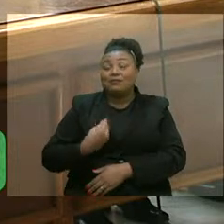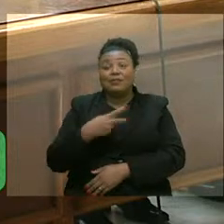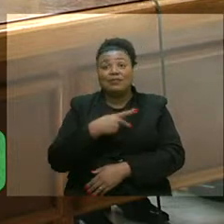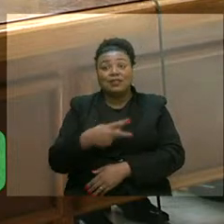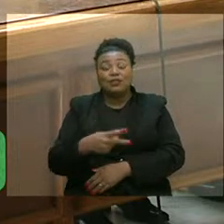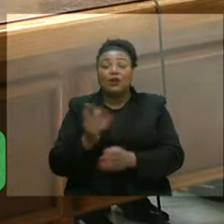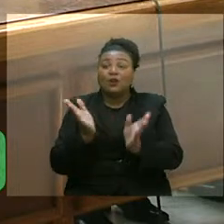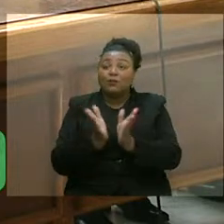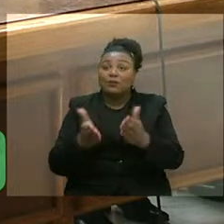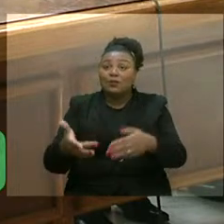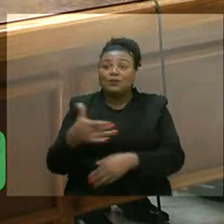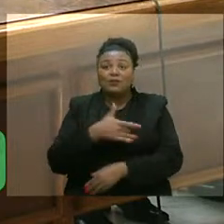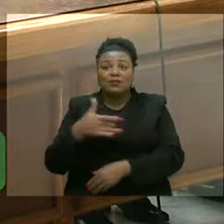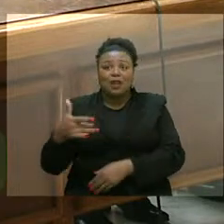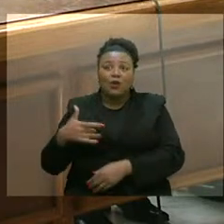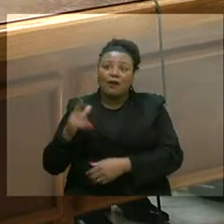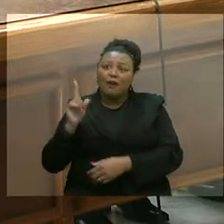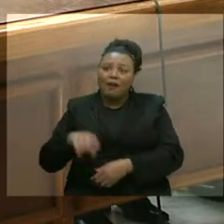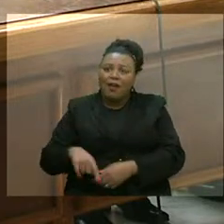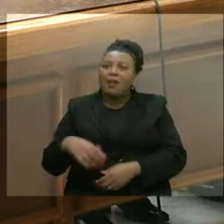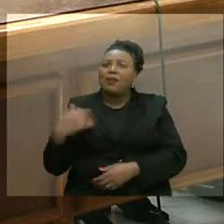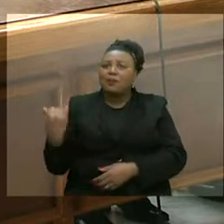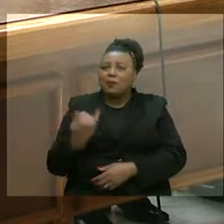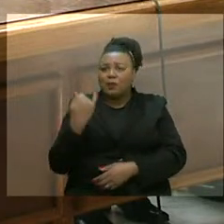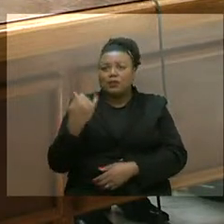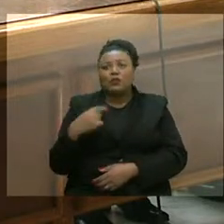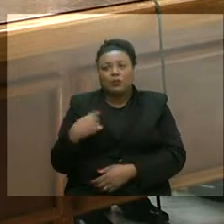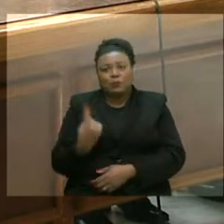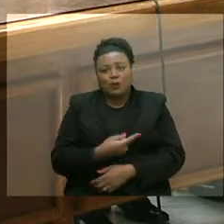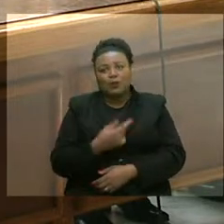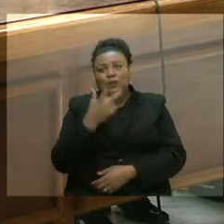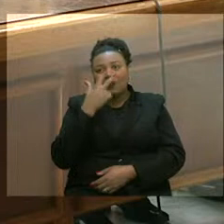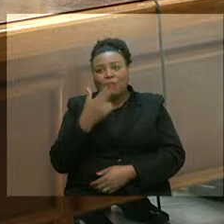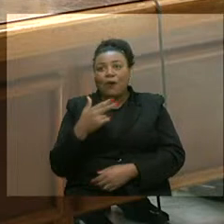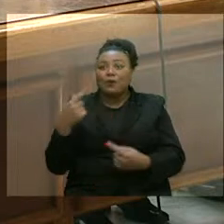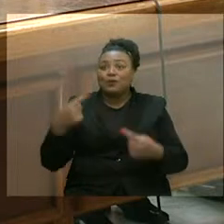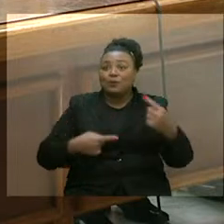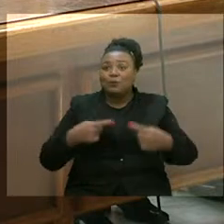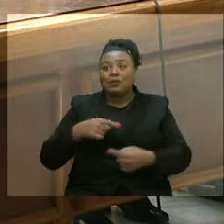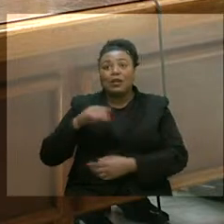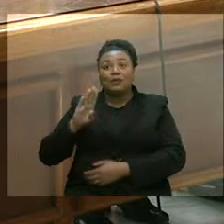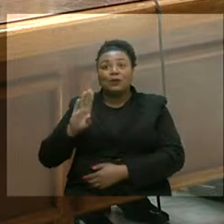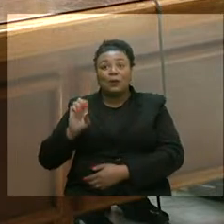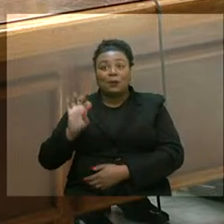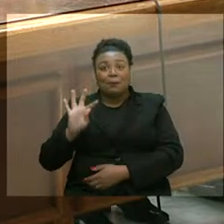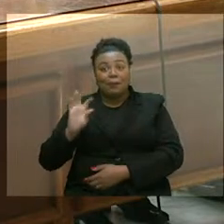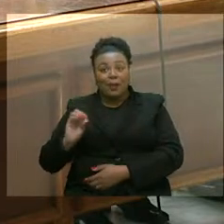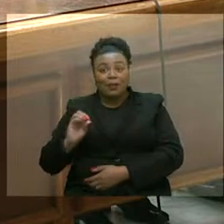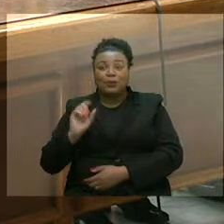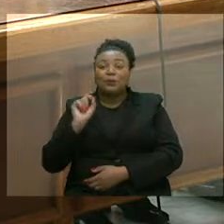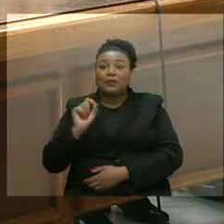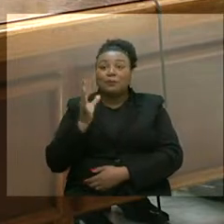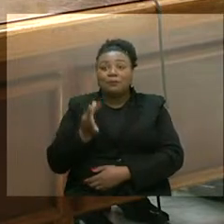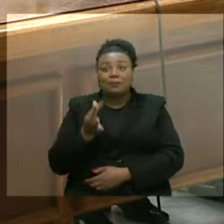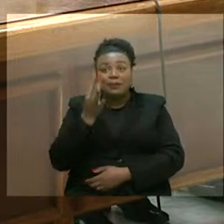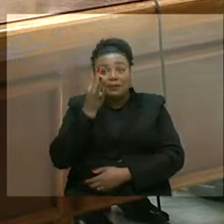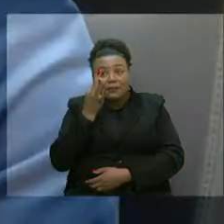de Saúde acompanhar esse ato é de grande importância para todos nós, bem como também o deputado Beto Fantinel, que presencialmente está